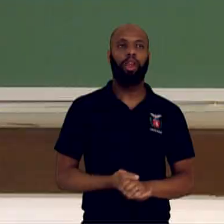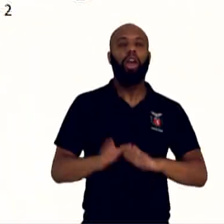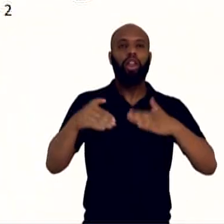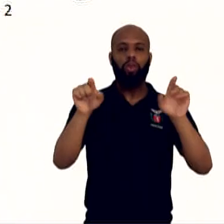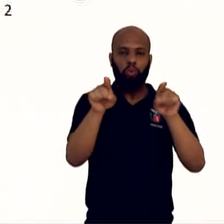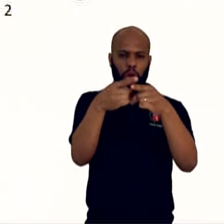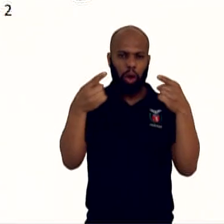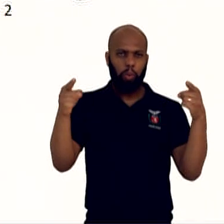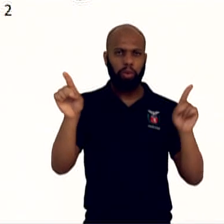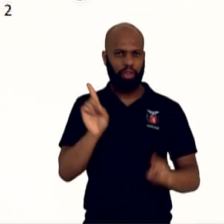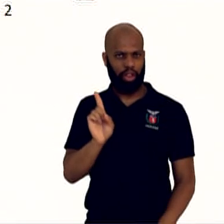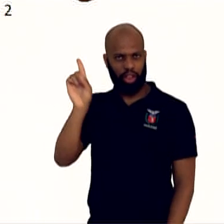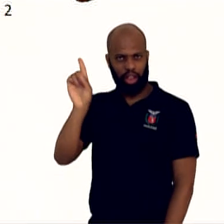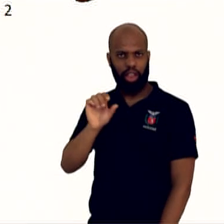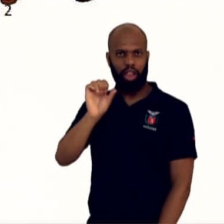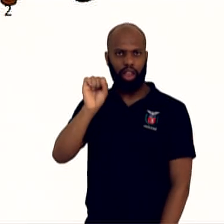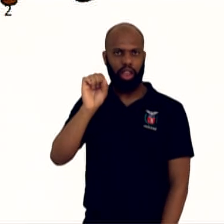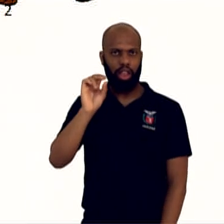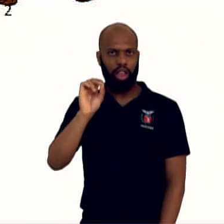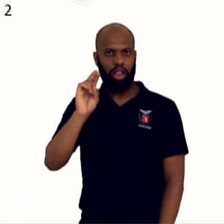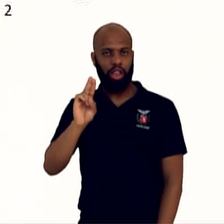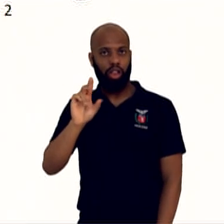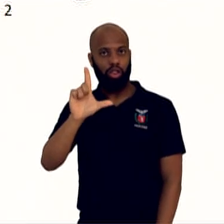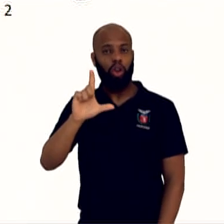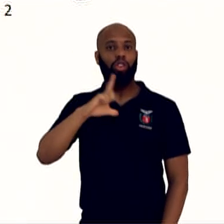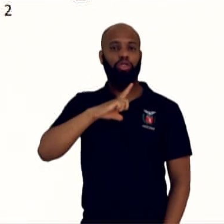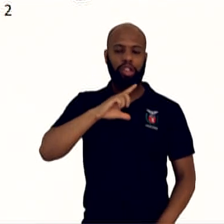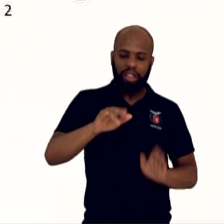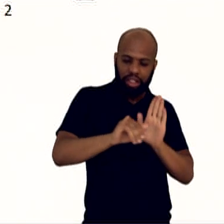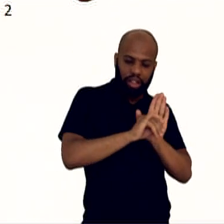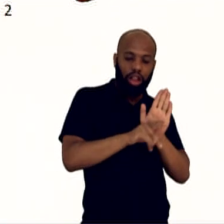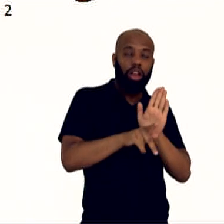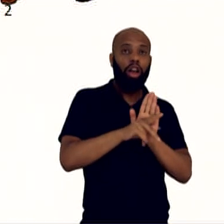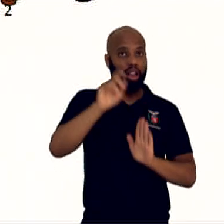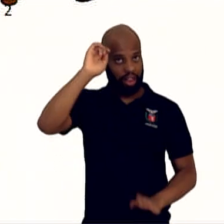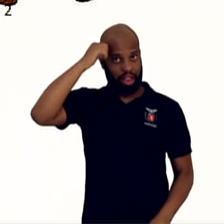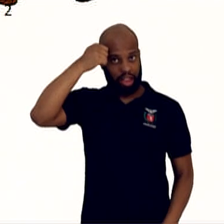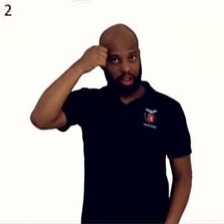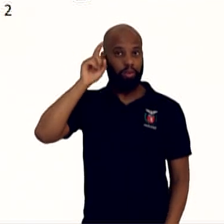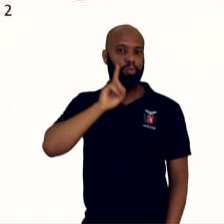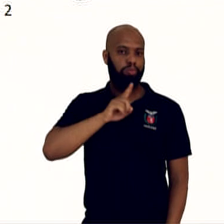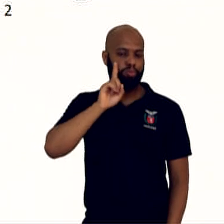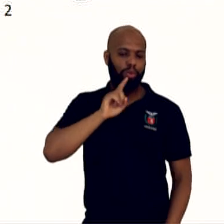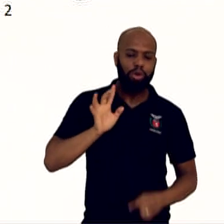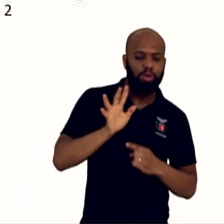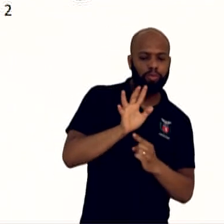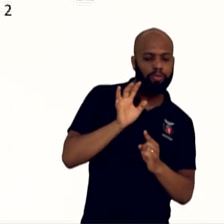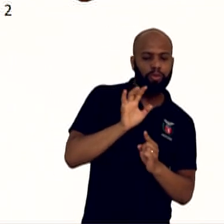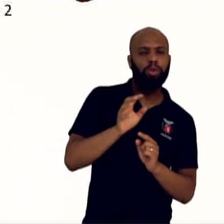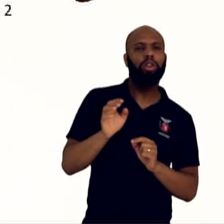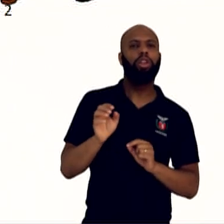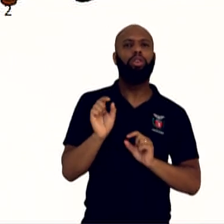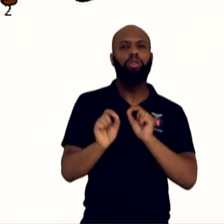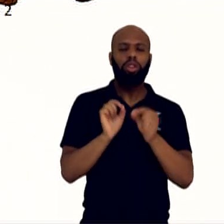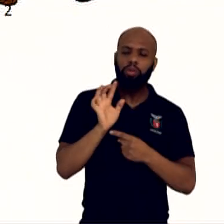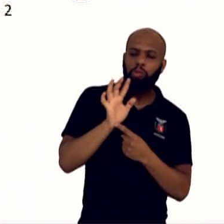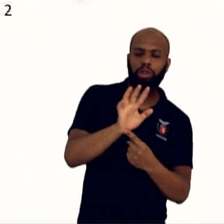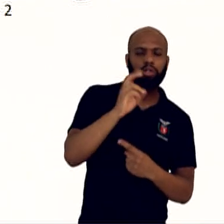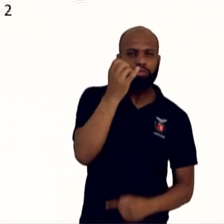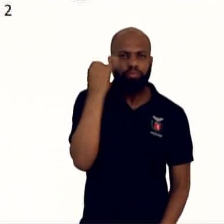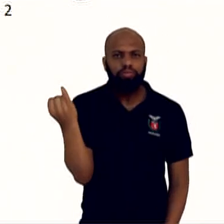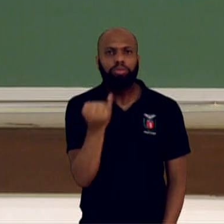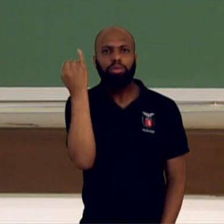soul refletia a identidade afro-americana e enfatizava a importância de sua cultura. Olha só, né?